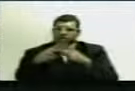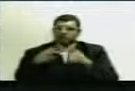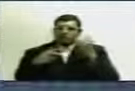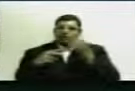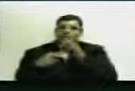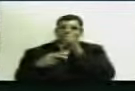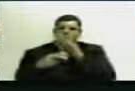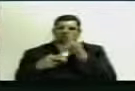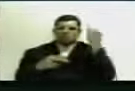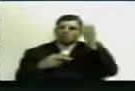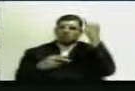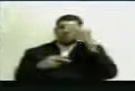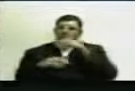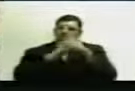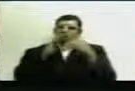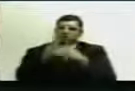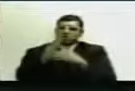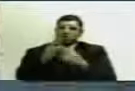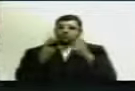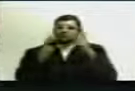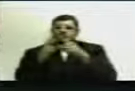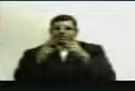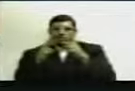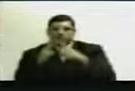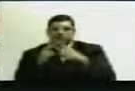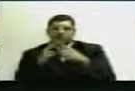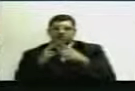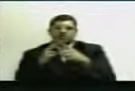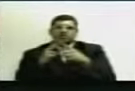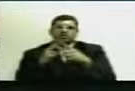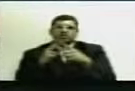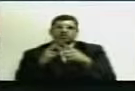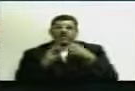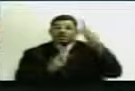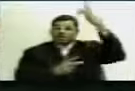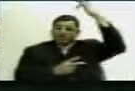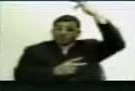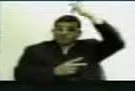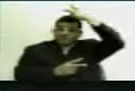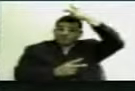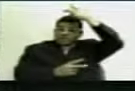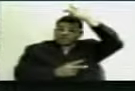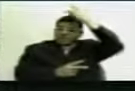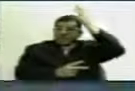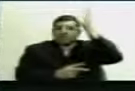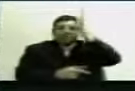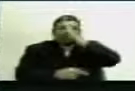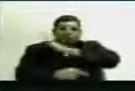extremamente positiva e a outra absurdamente negativa.